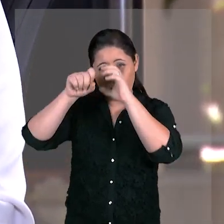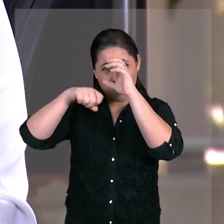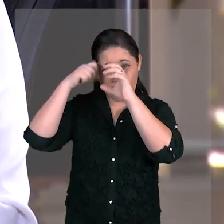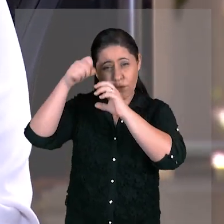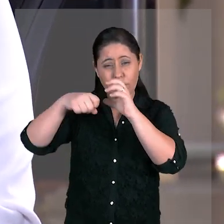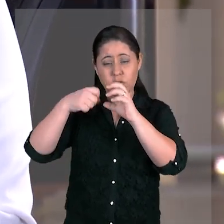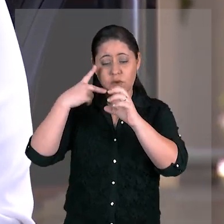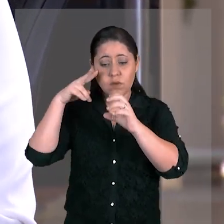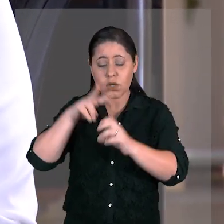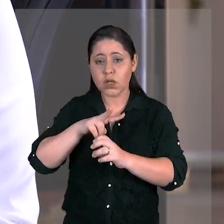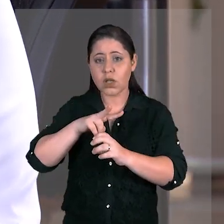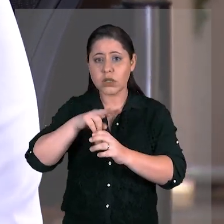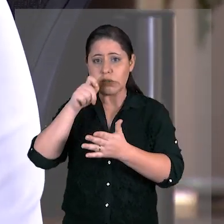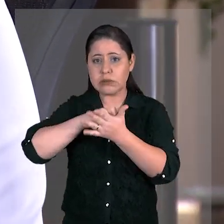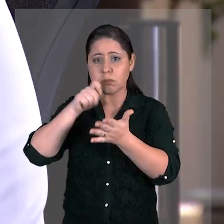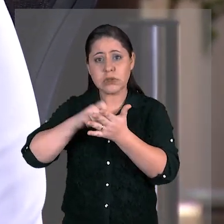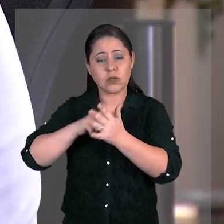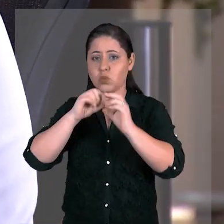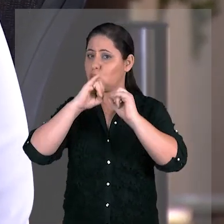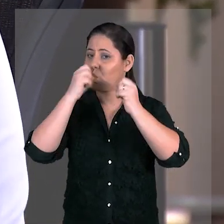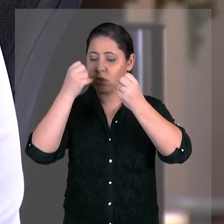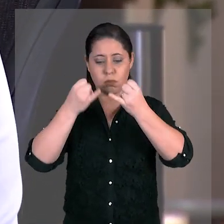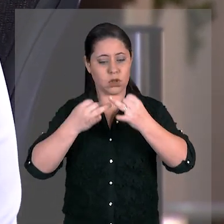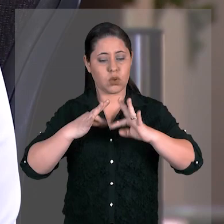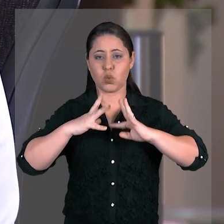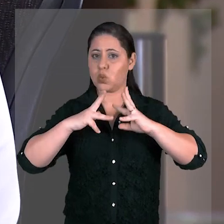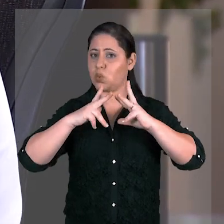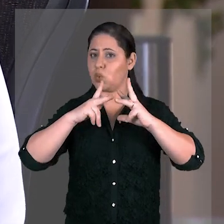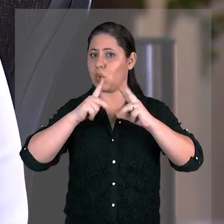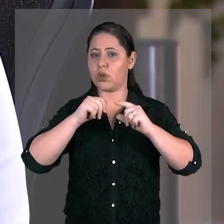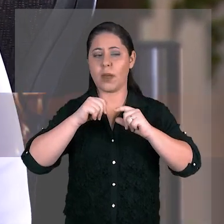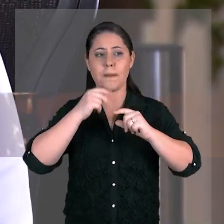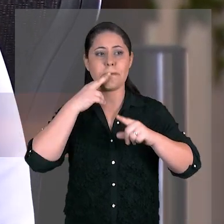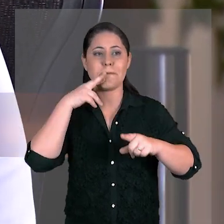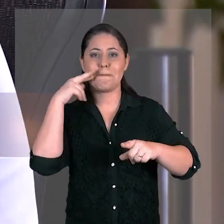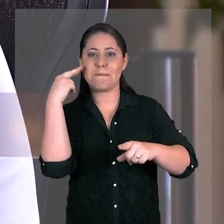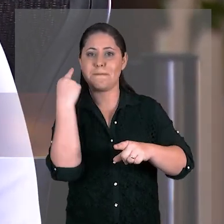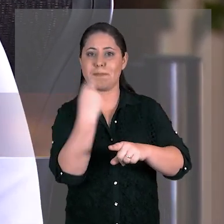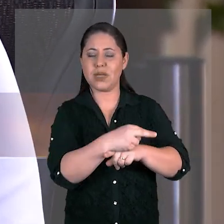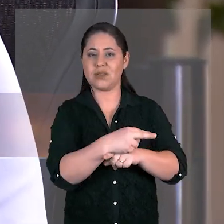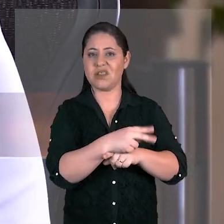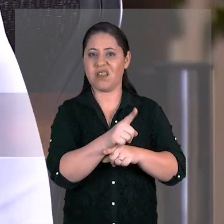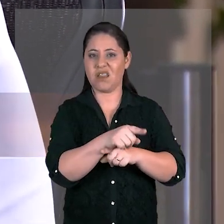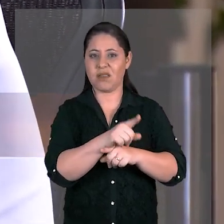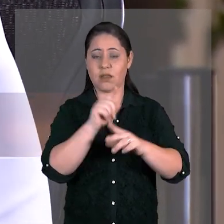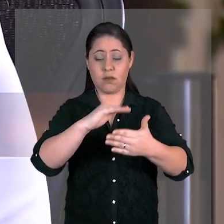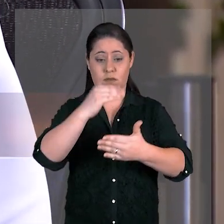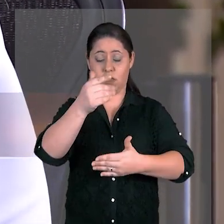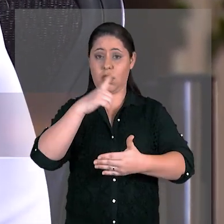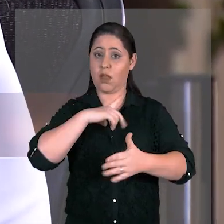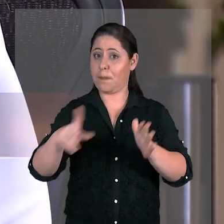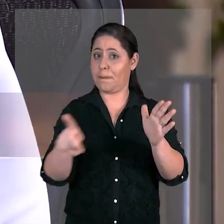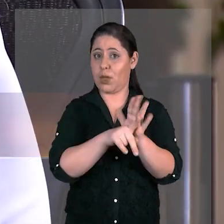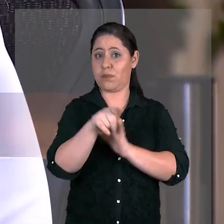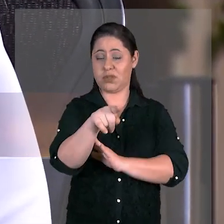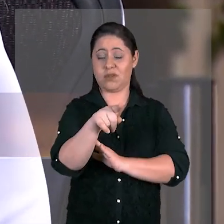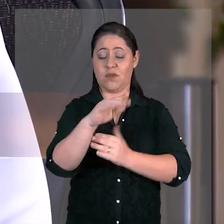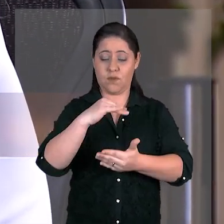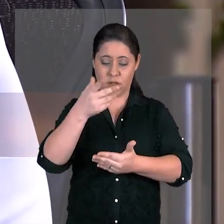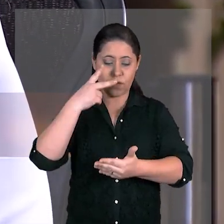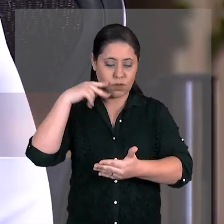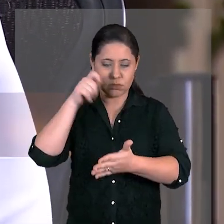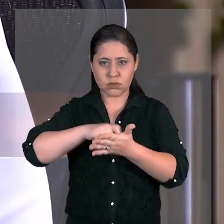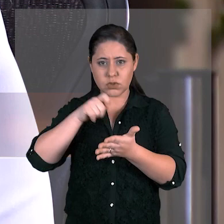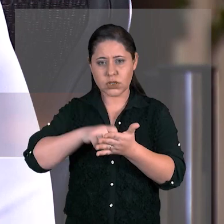vendo. Se é um comentário pejorativo na sua página, ele vai relatar o que ele está vendo. Isso